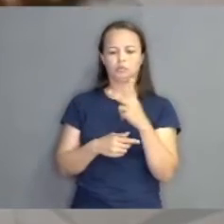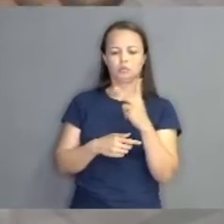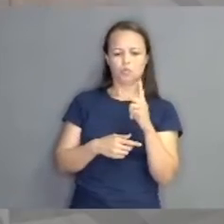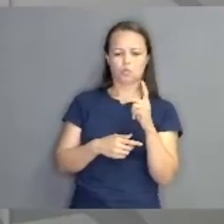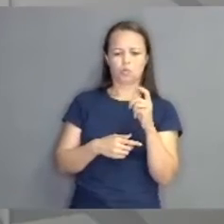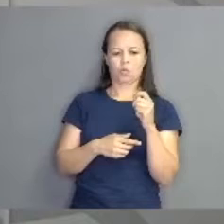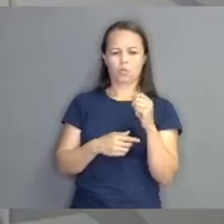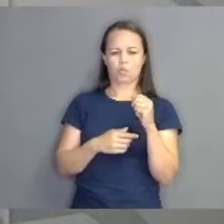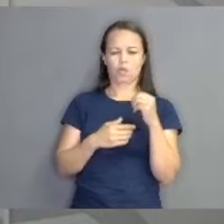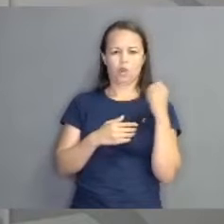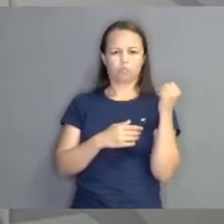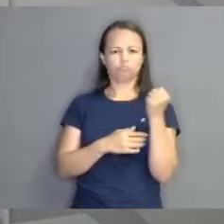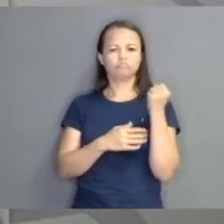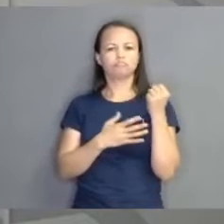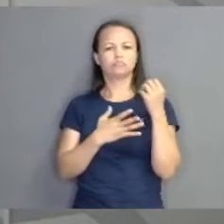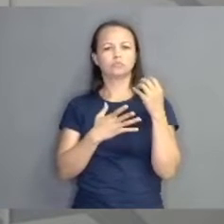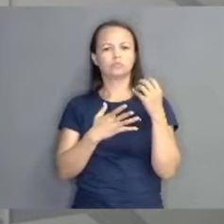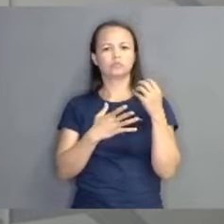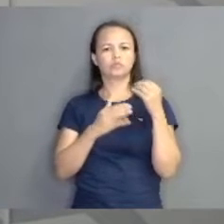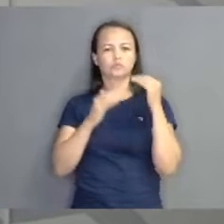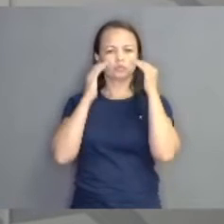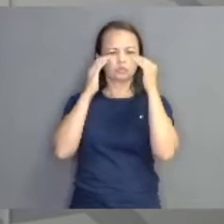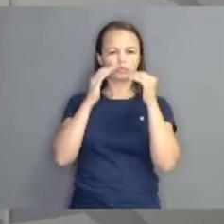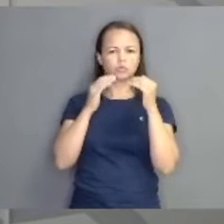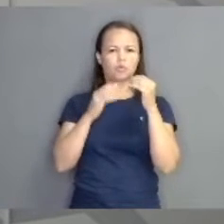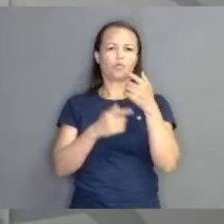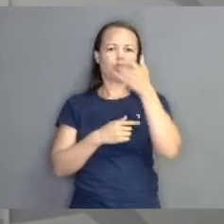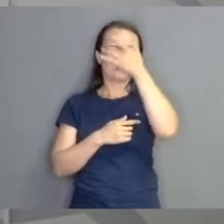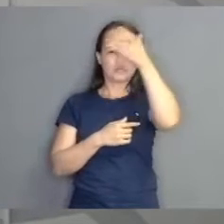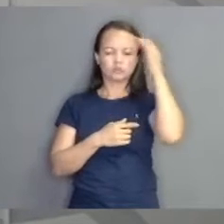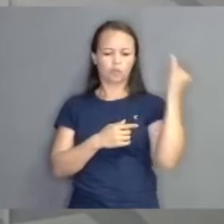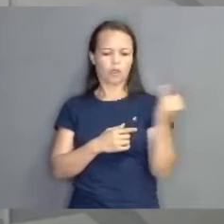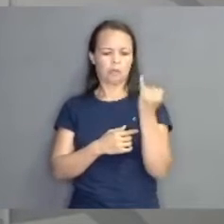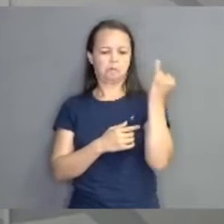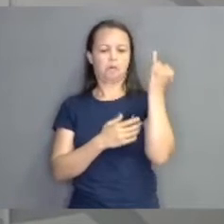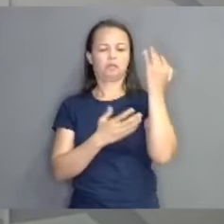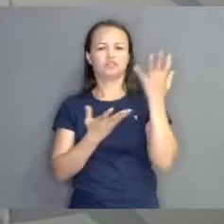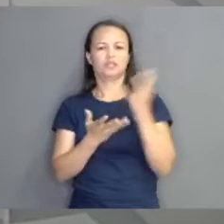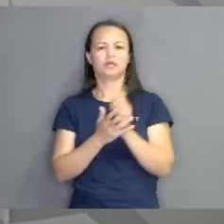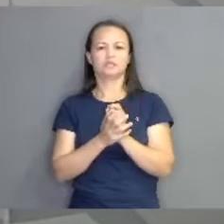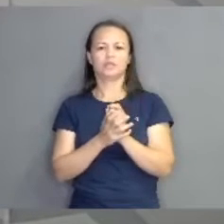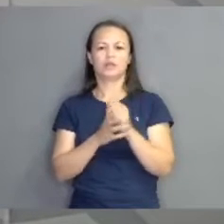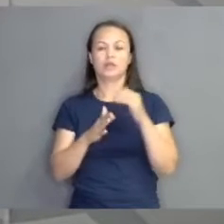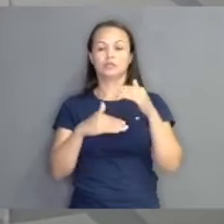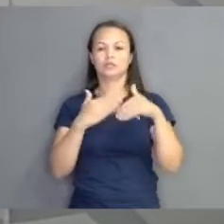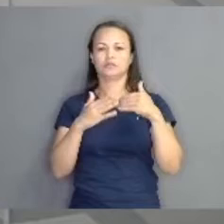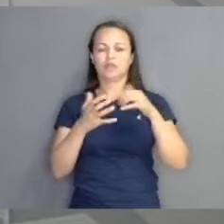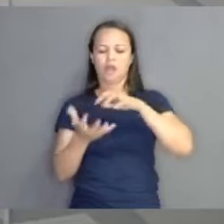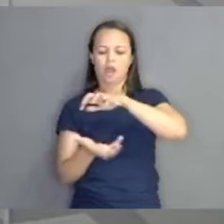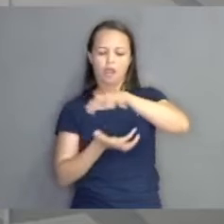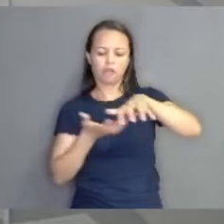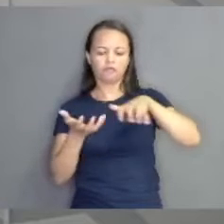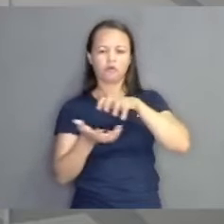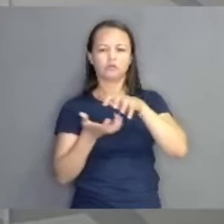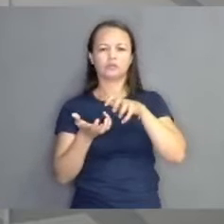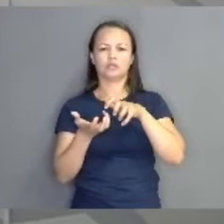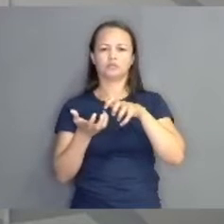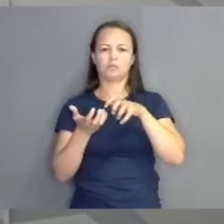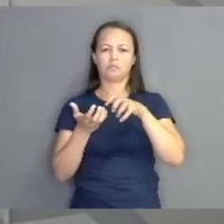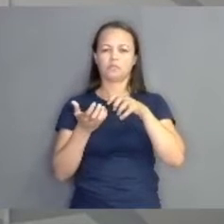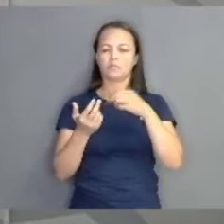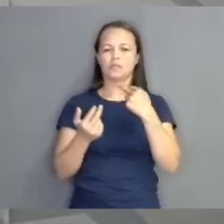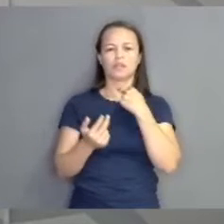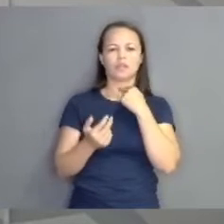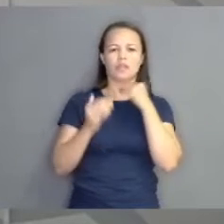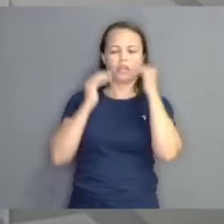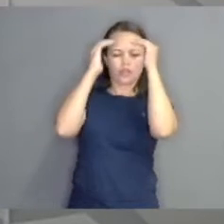alguns reis, né, ou a grande maioria deles, antes de acontecer uma revolução chamada Gloriosa, desrespeitavam,